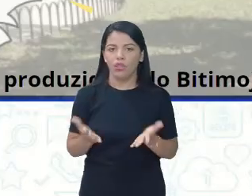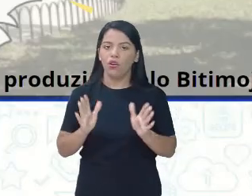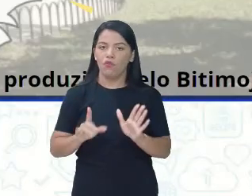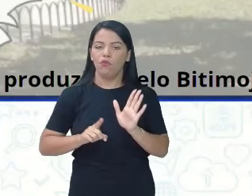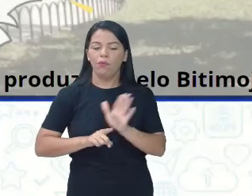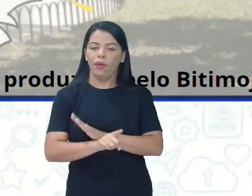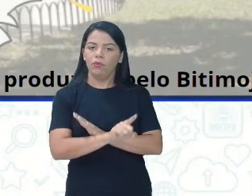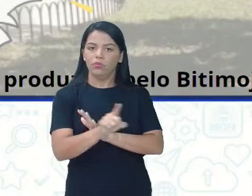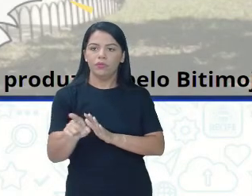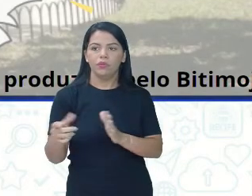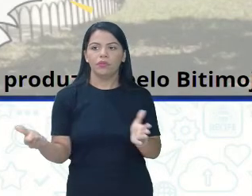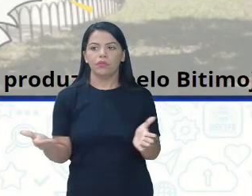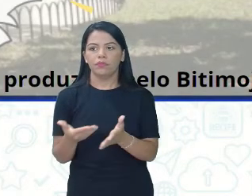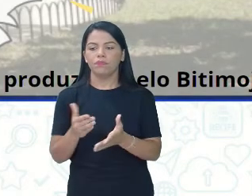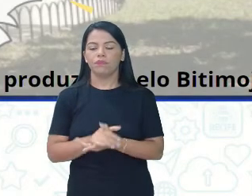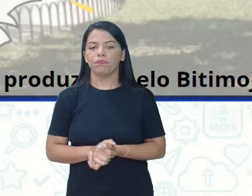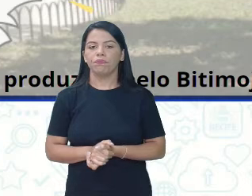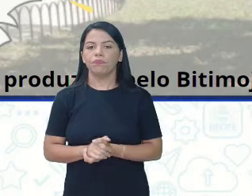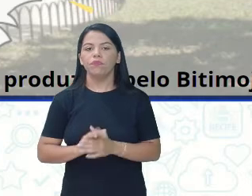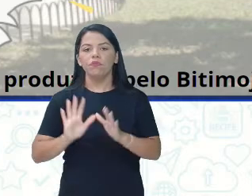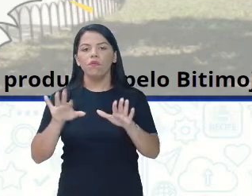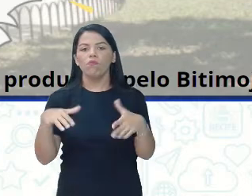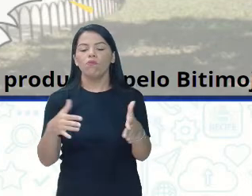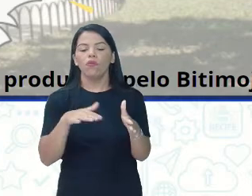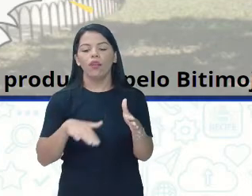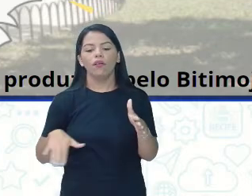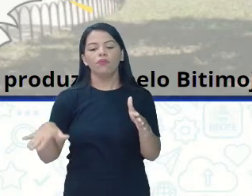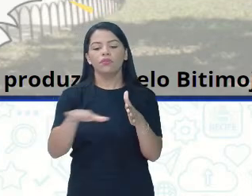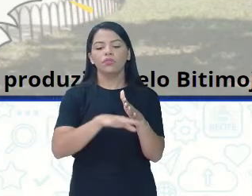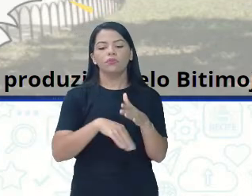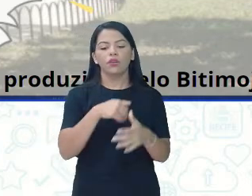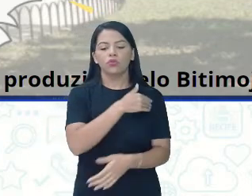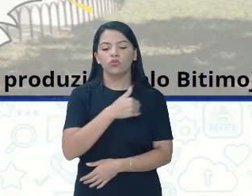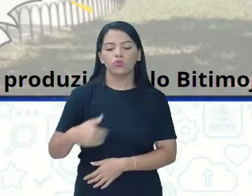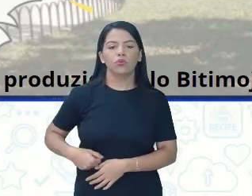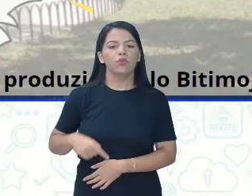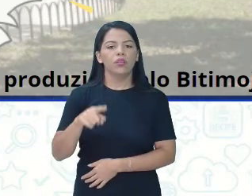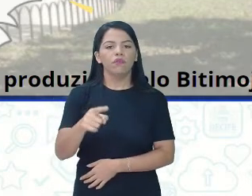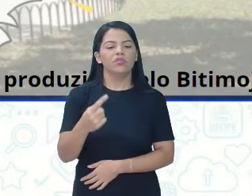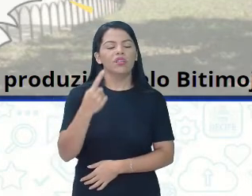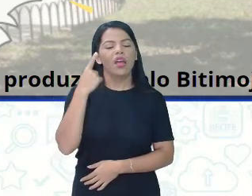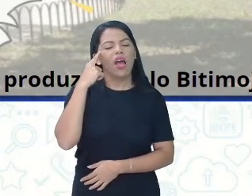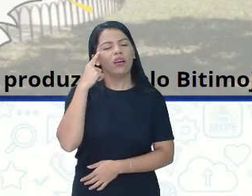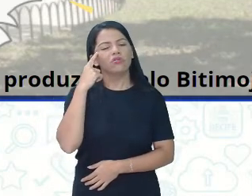pergunta para a gente, né? Qual é o espaço público que você considera